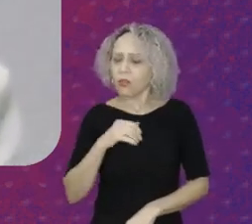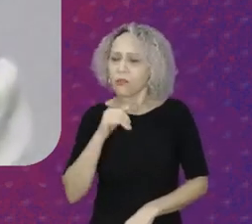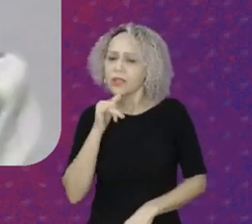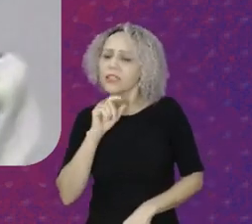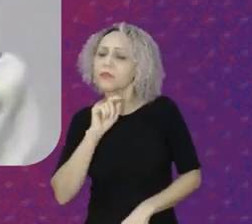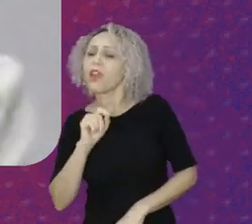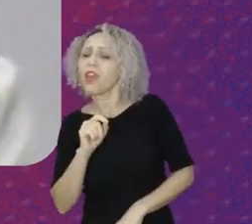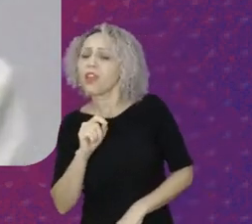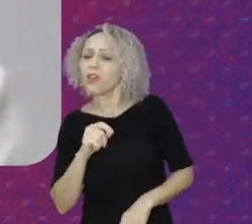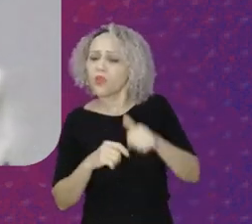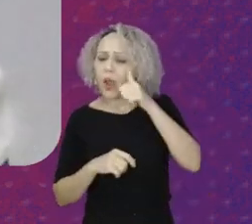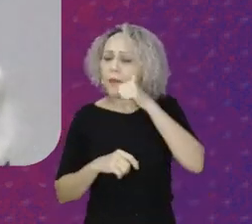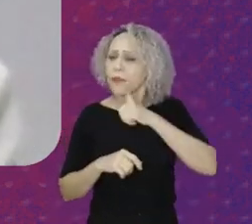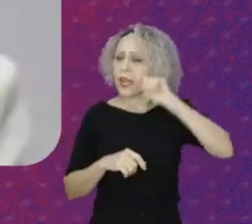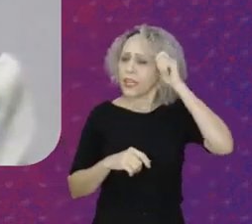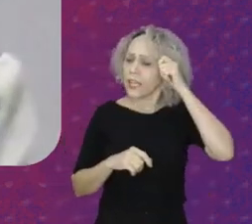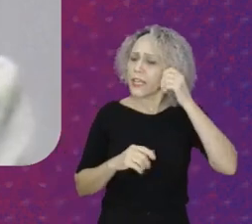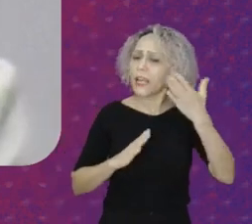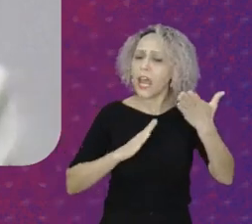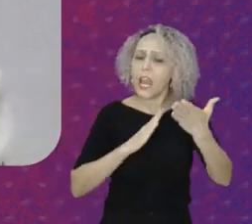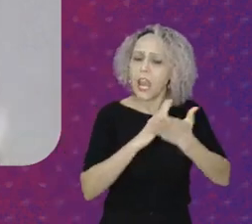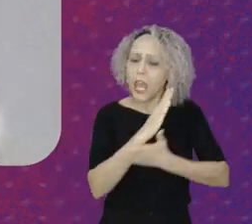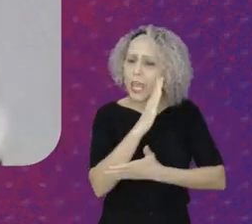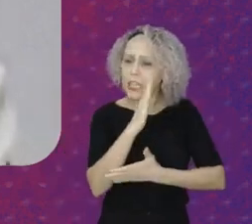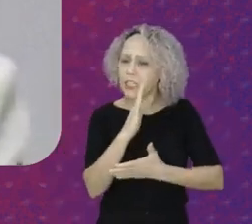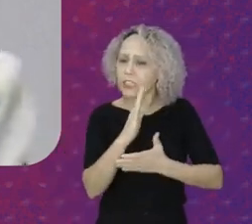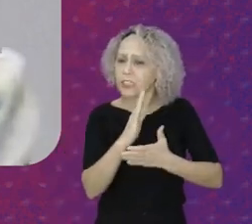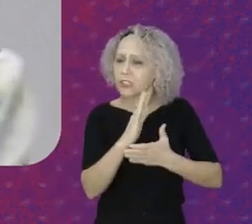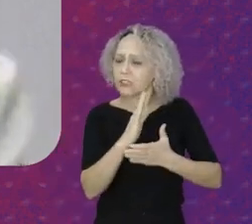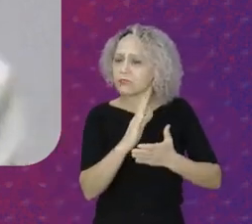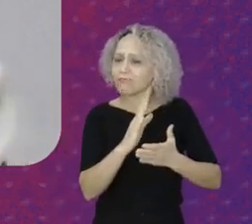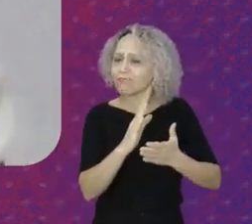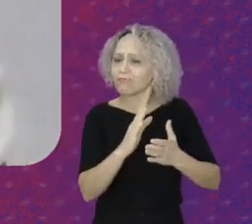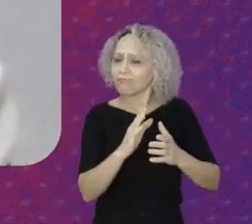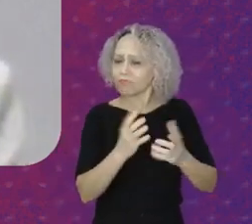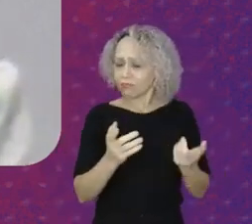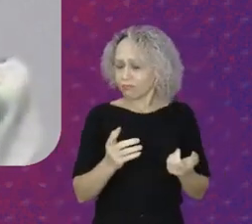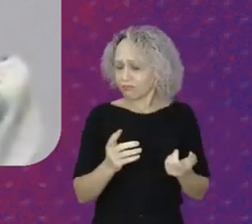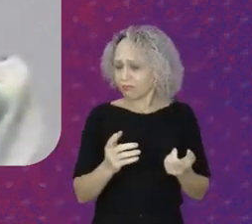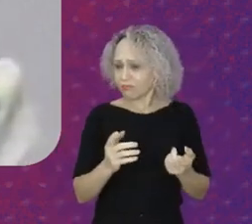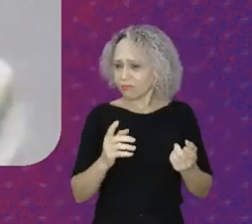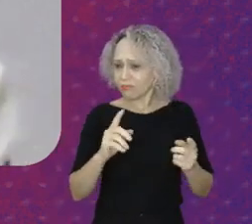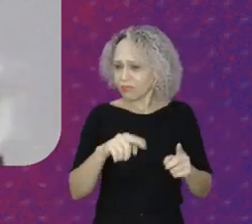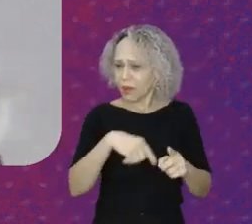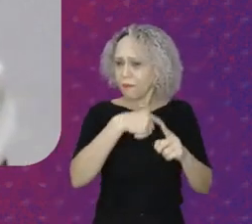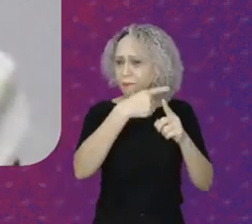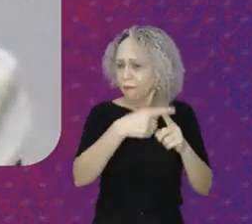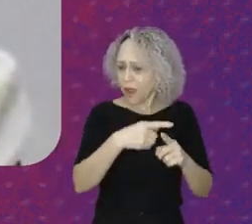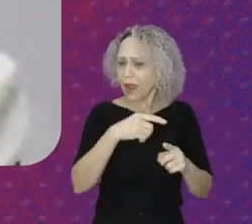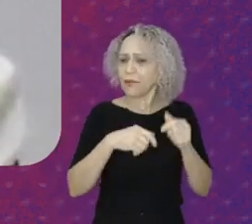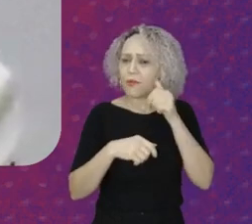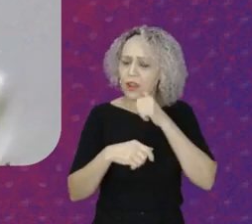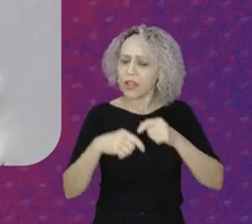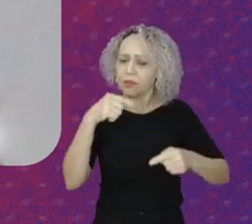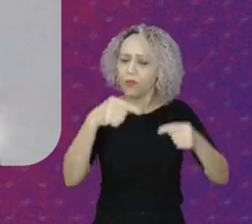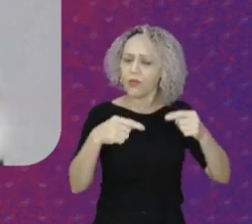na Assembleia Legislativa. Nós tínhamos uma bancada com 2 deputados, uma deputada e um